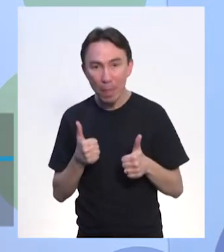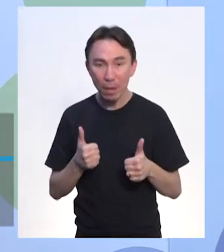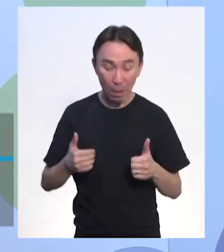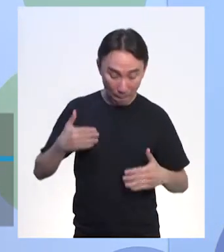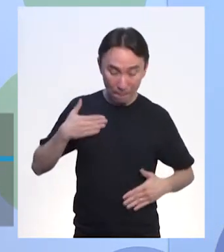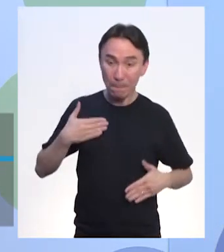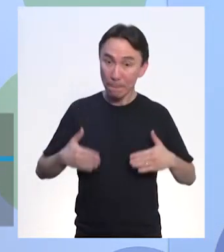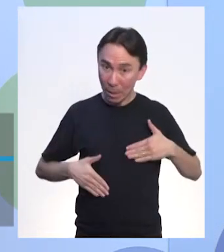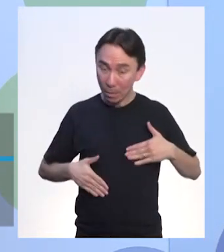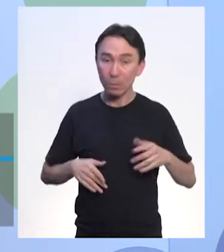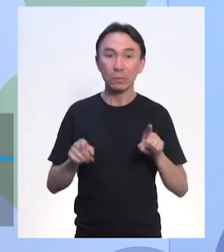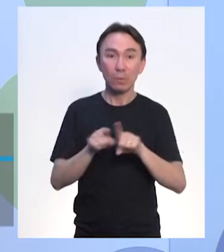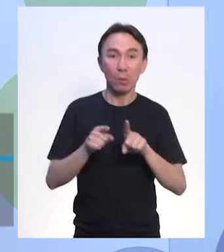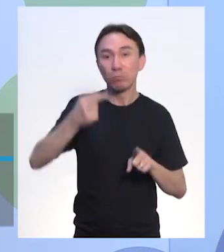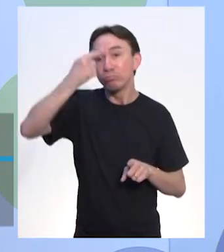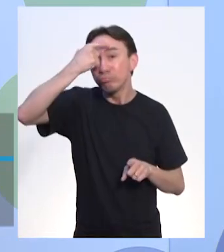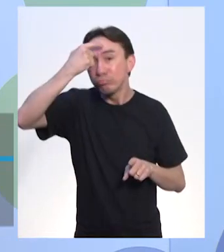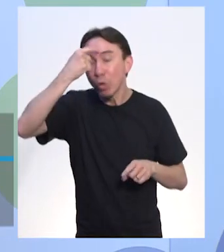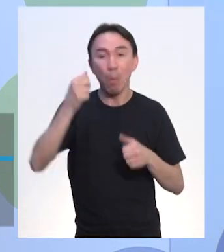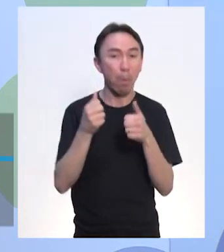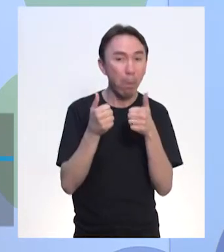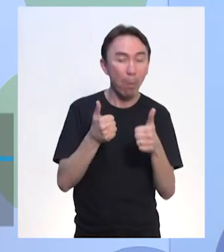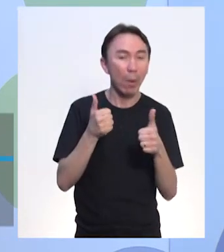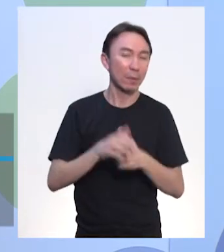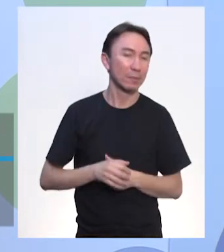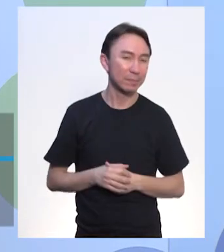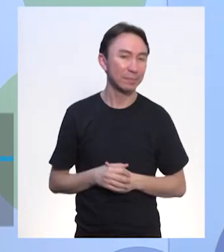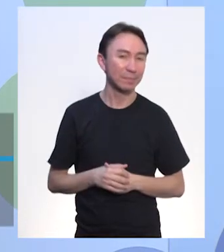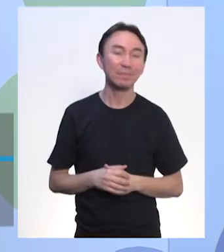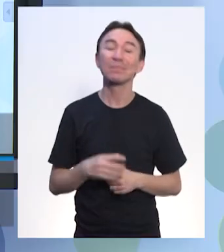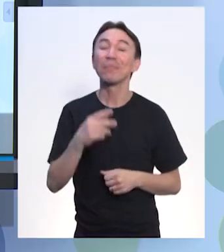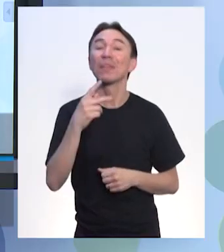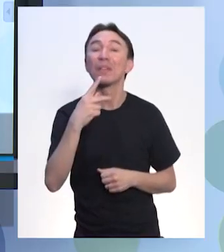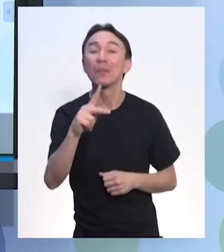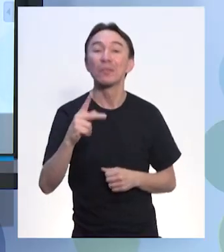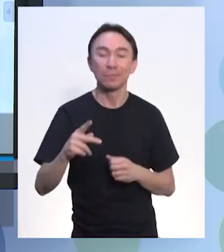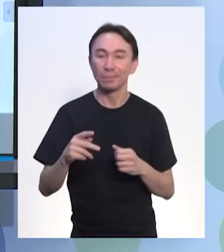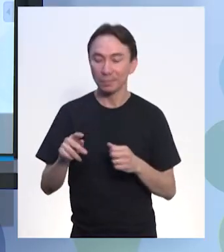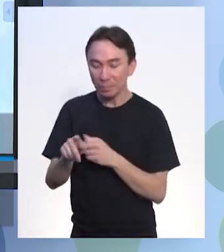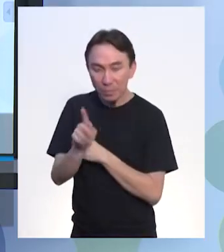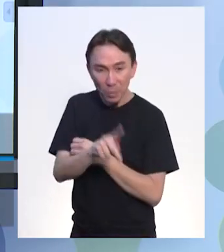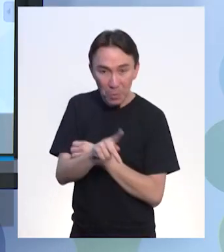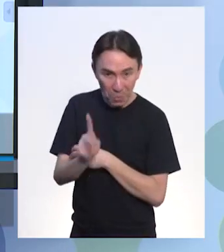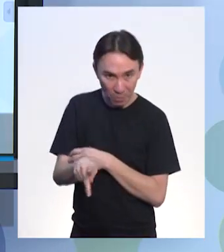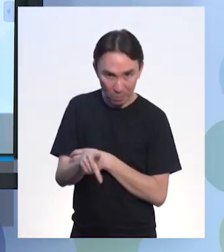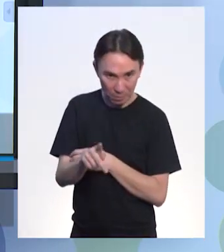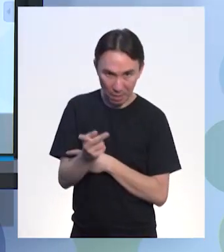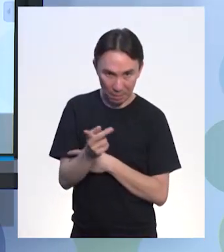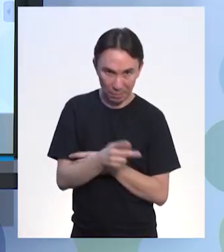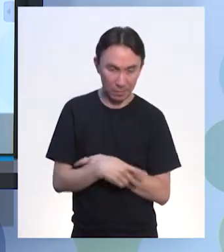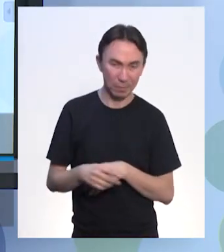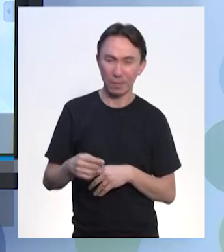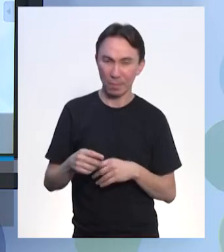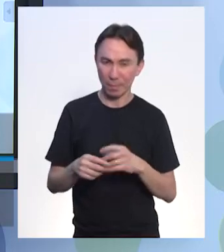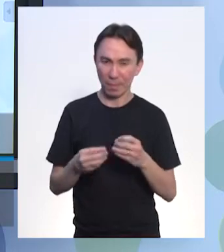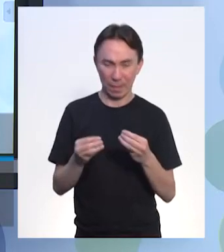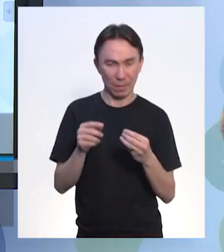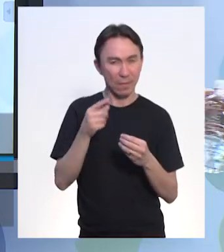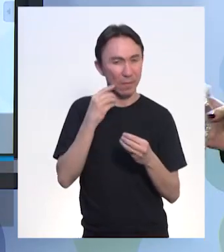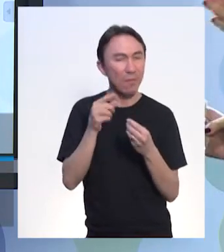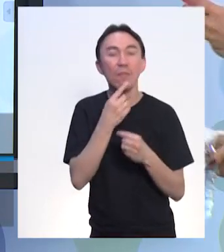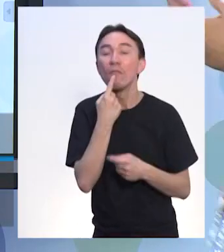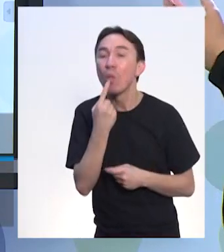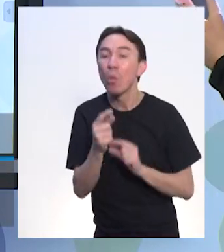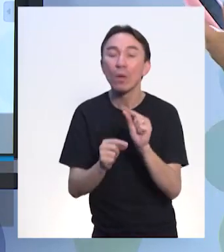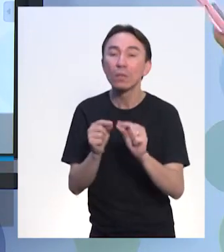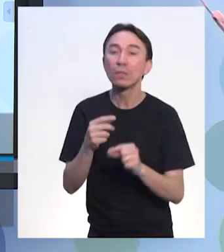como mentalmente. Então, olha só, o professor de vocês passou essa pesquisa aí para que vocês façam. Tem um